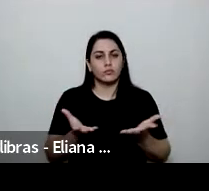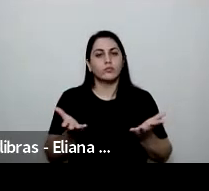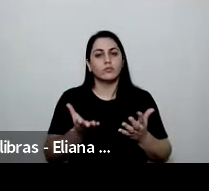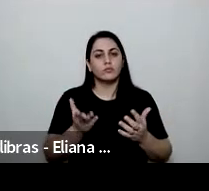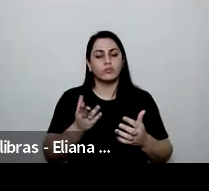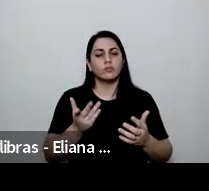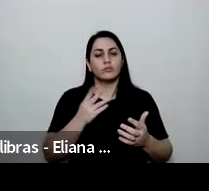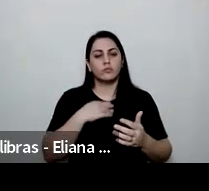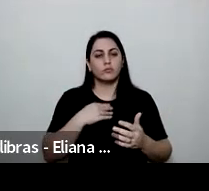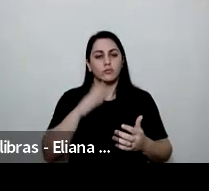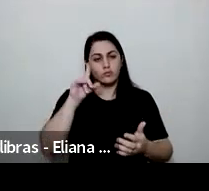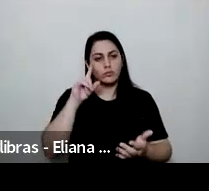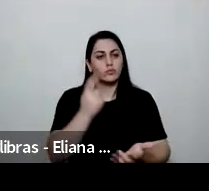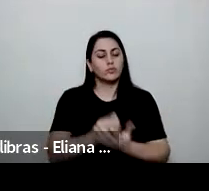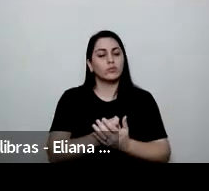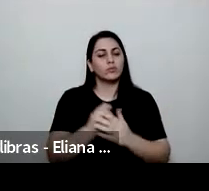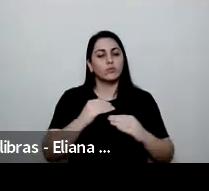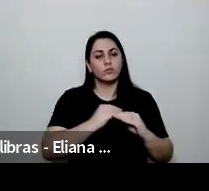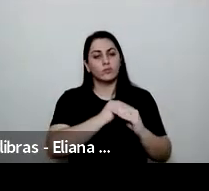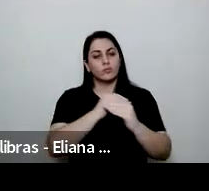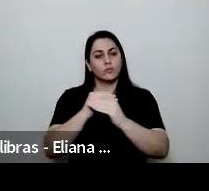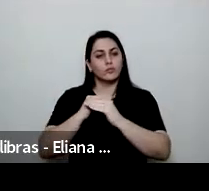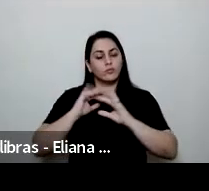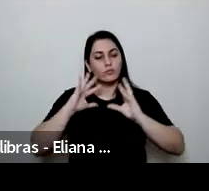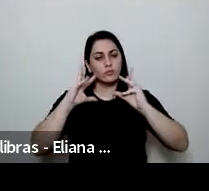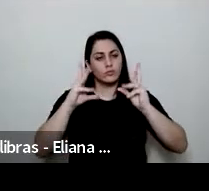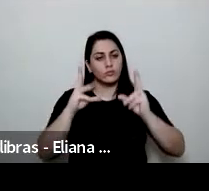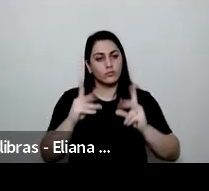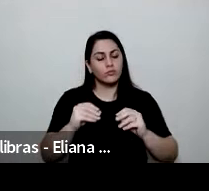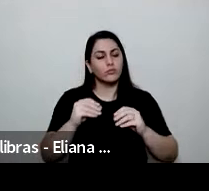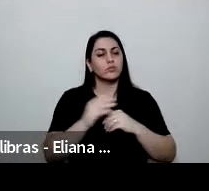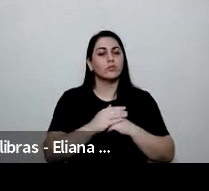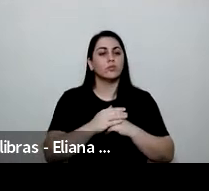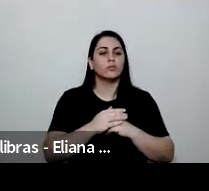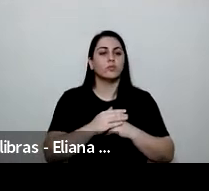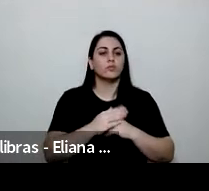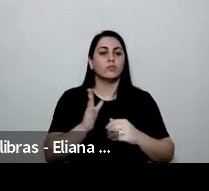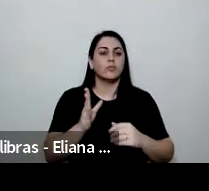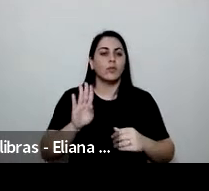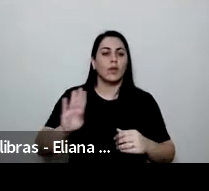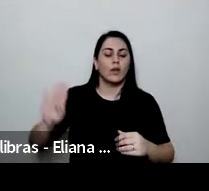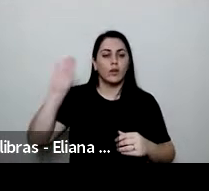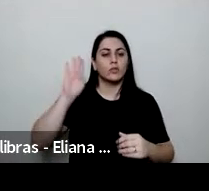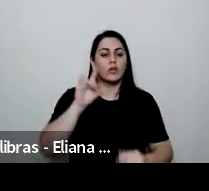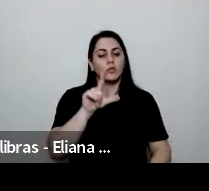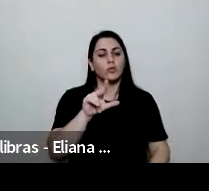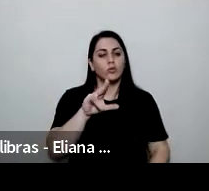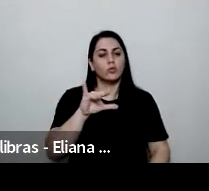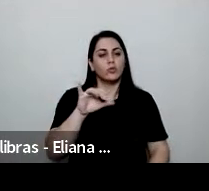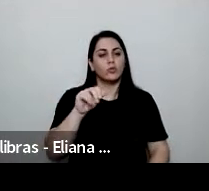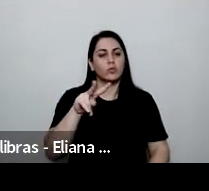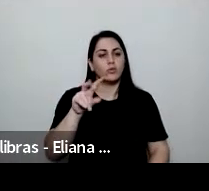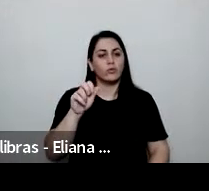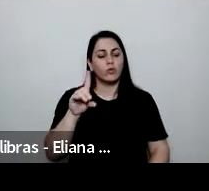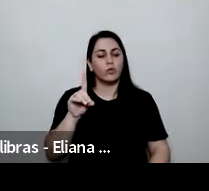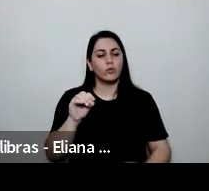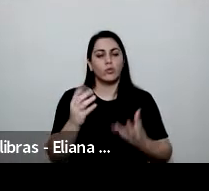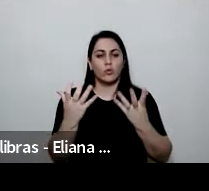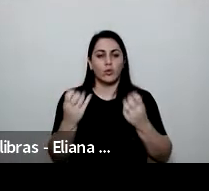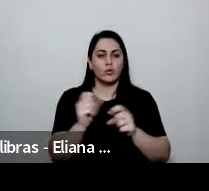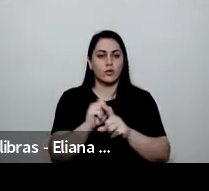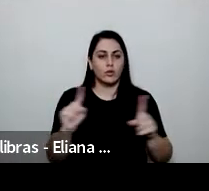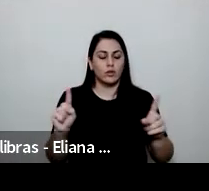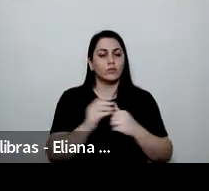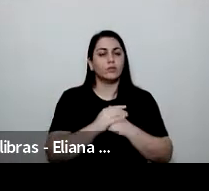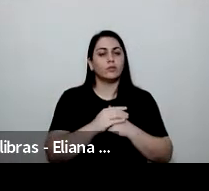resultado por unanimidade de votos esta corte indeferiu o pedido de registro de candidatura de lucivalda vários Cardoso nos termos do voto